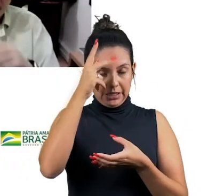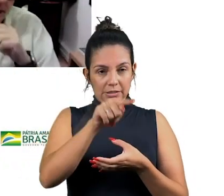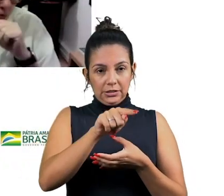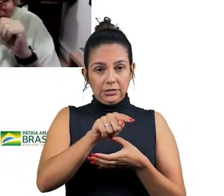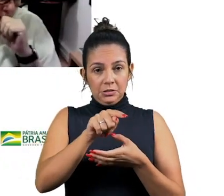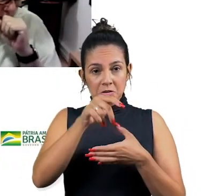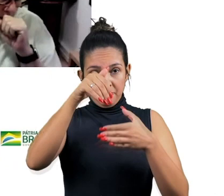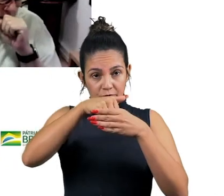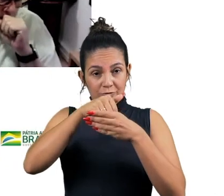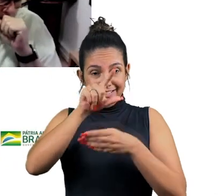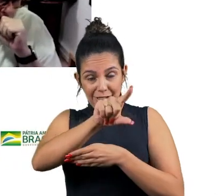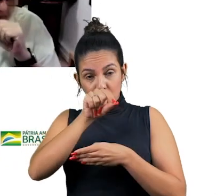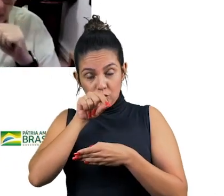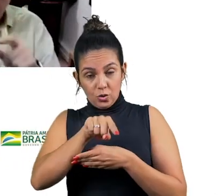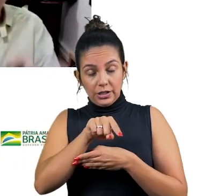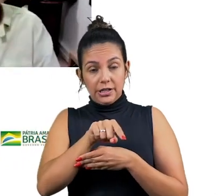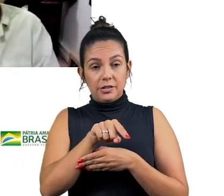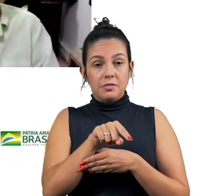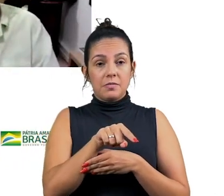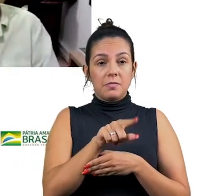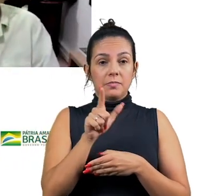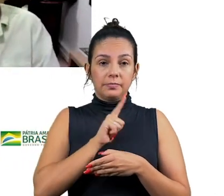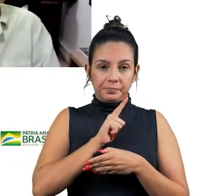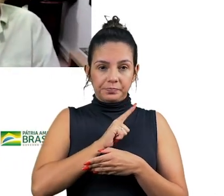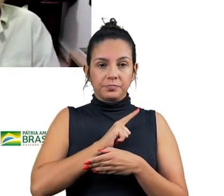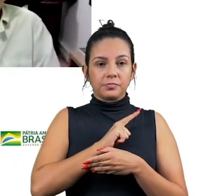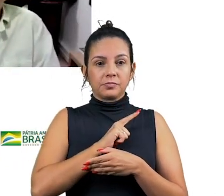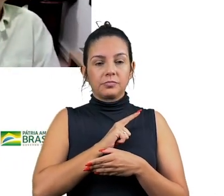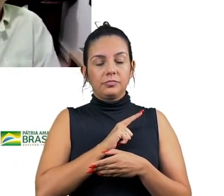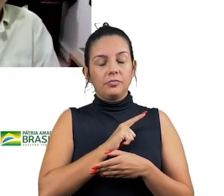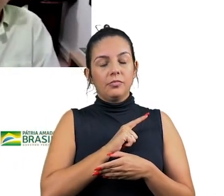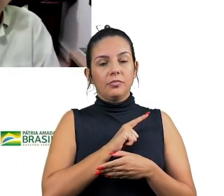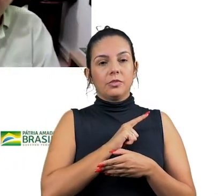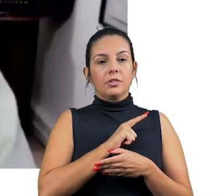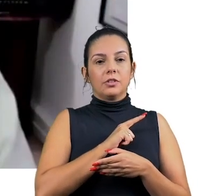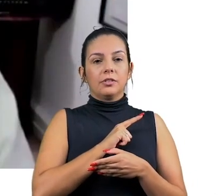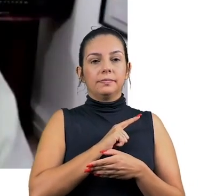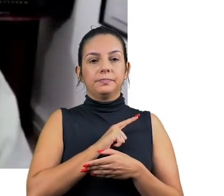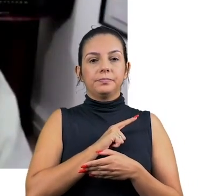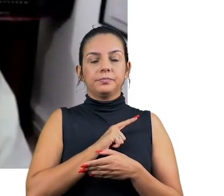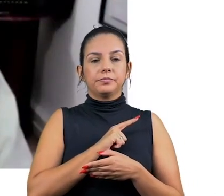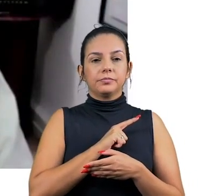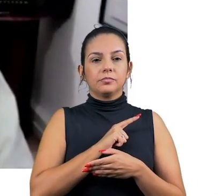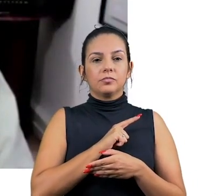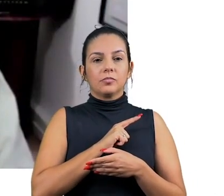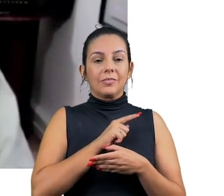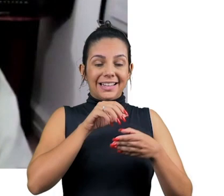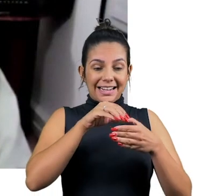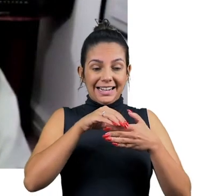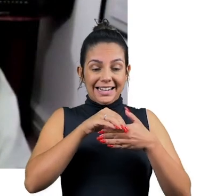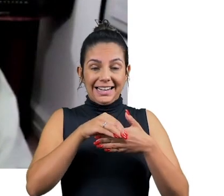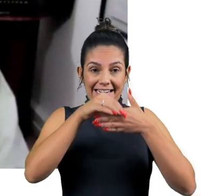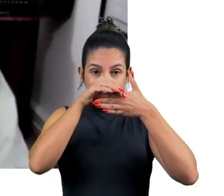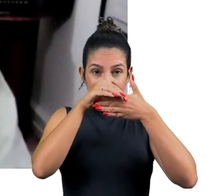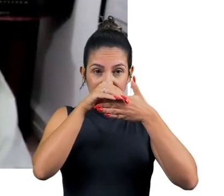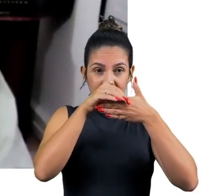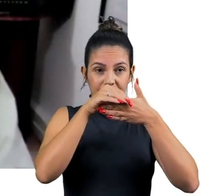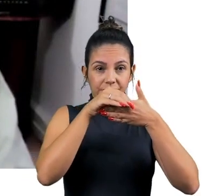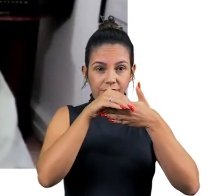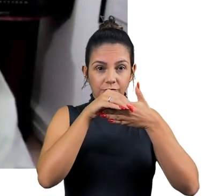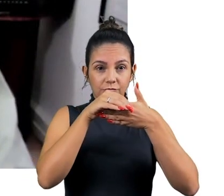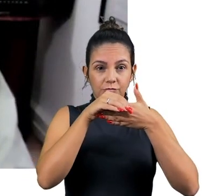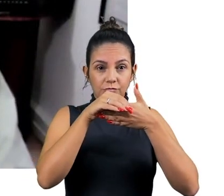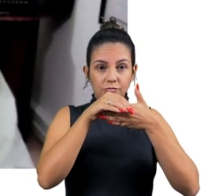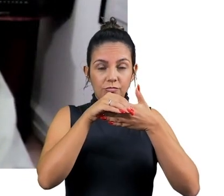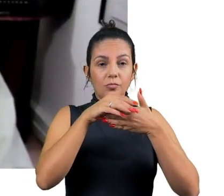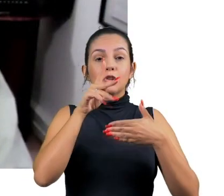ser eleito pelo parlamento, perdão, o que ele tem que fazer? Ele tem que liderar o